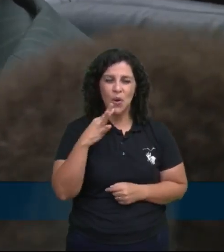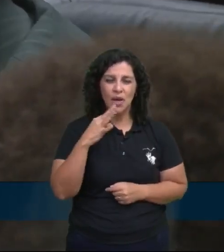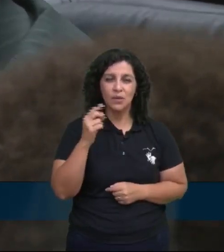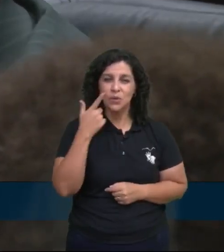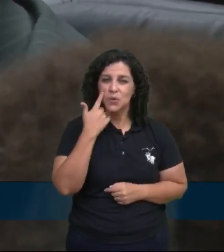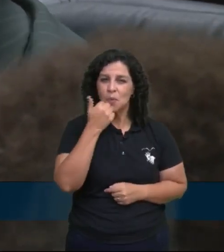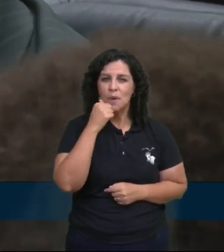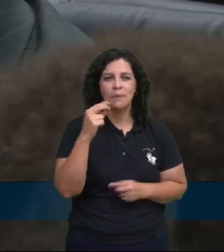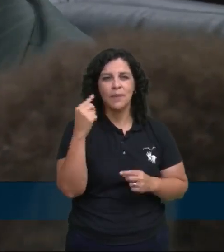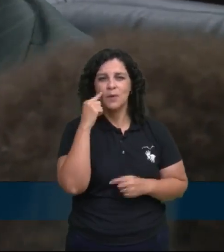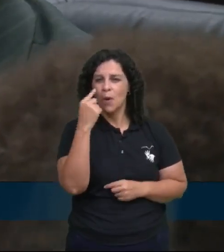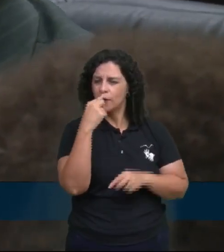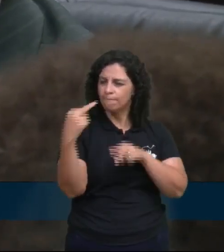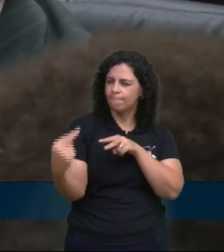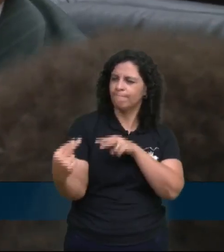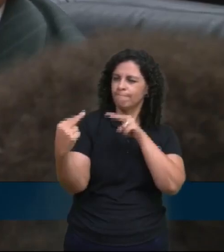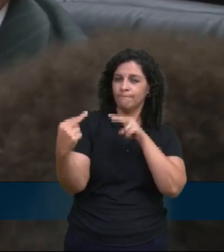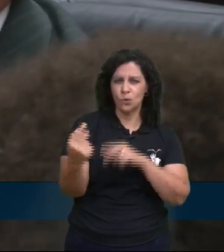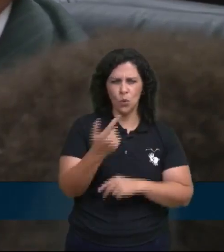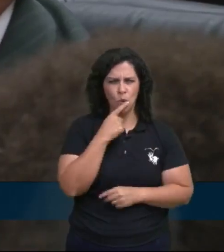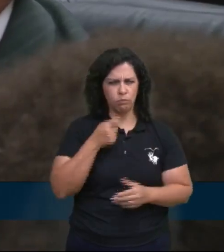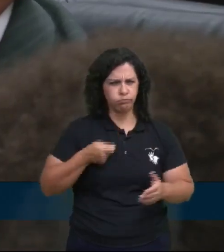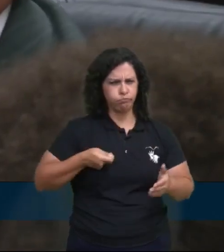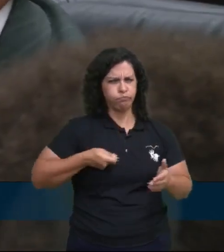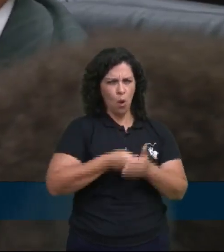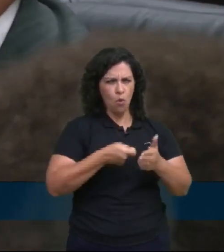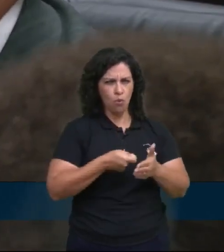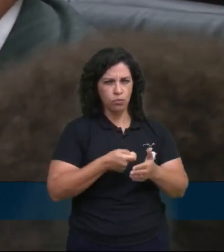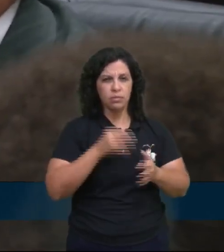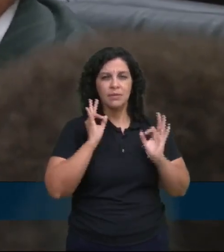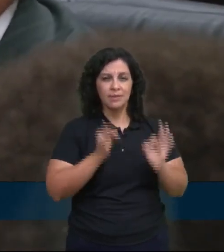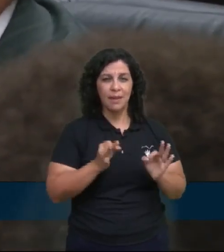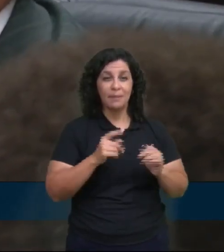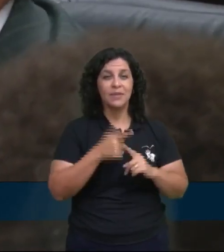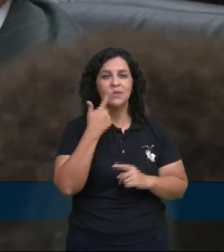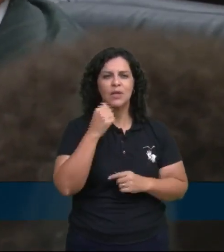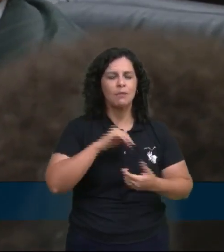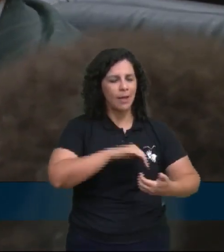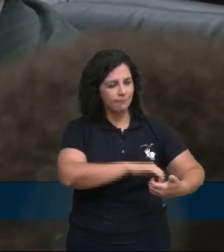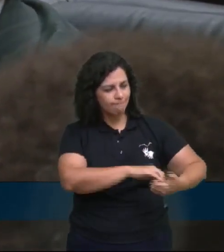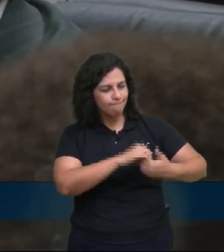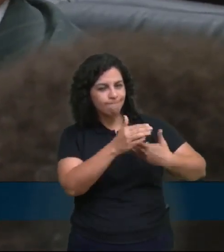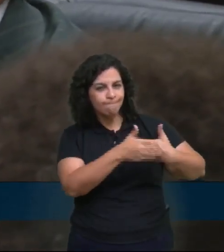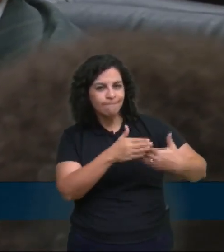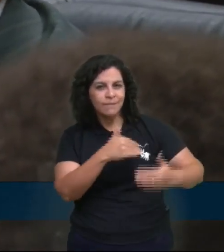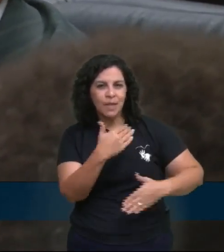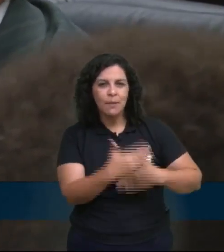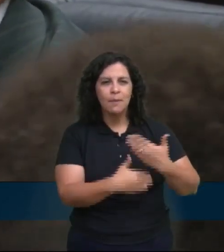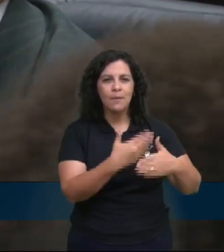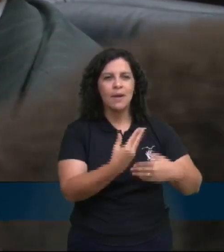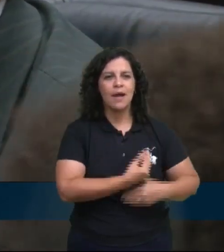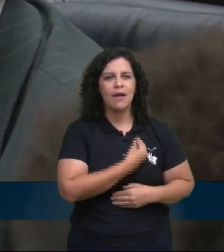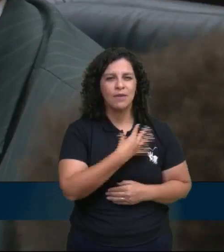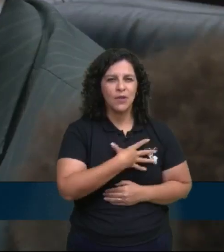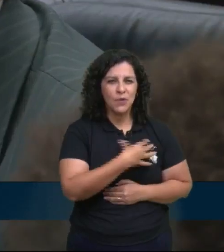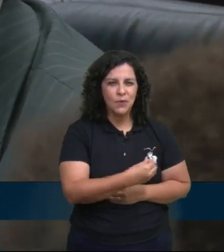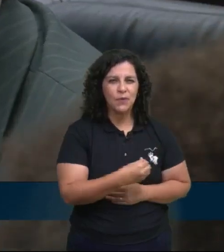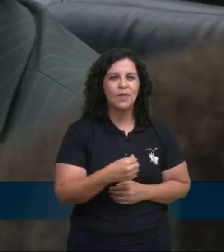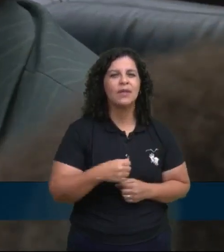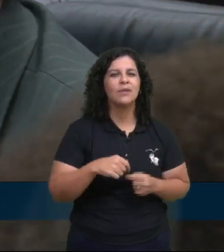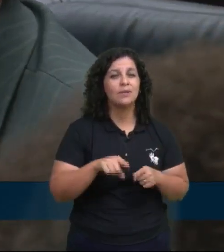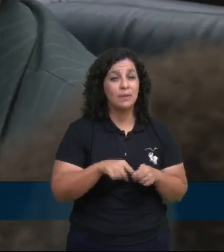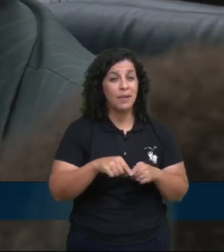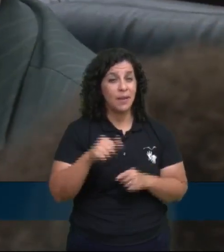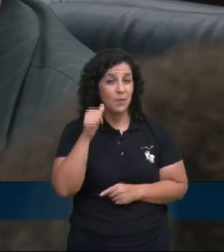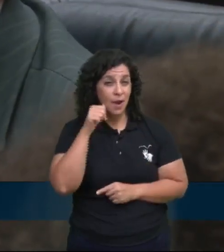pai pelos olhos, aquele homem firme, duro, convicto, mas que estende a mão e constrói a vida do filho, da filha e da sua própria